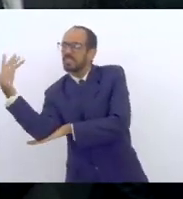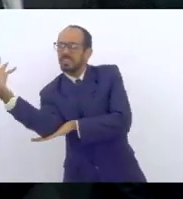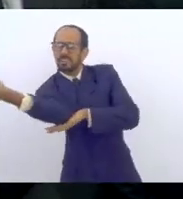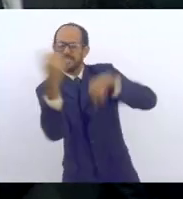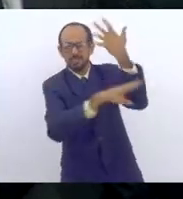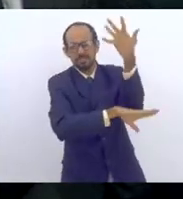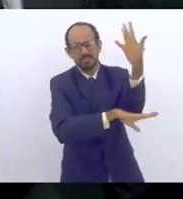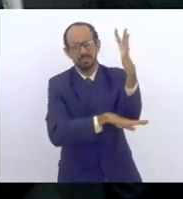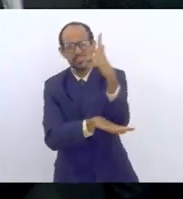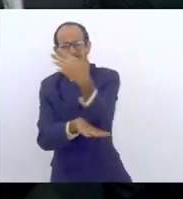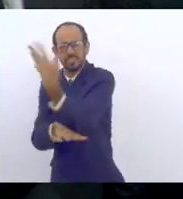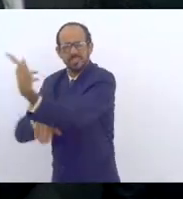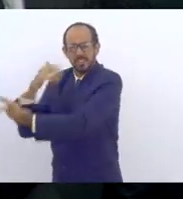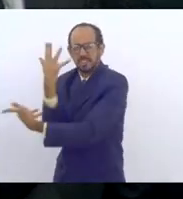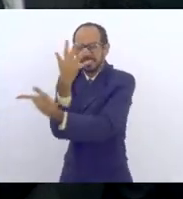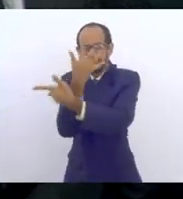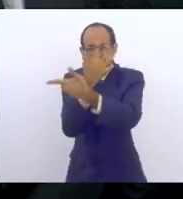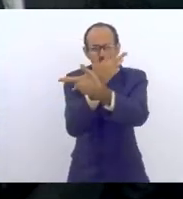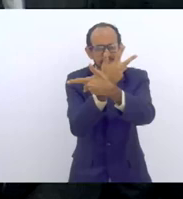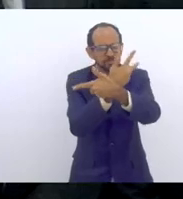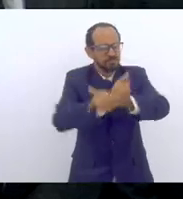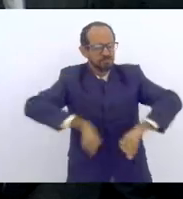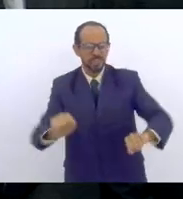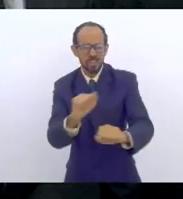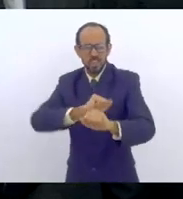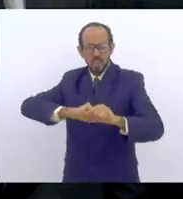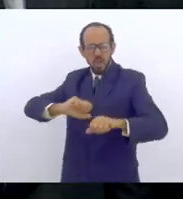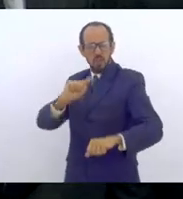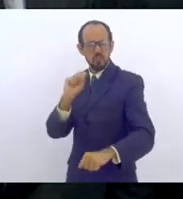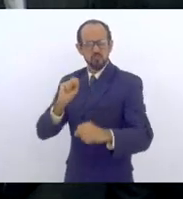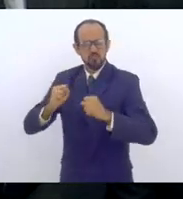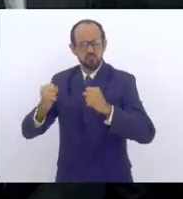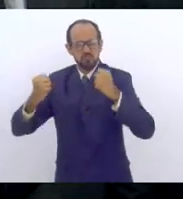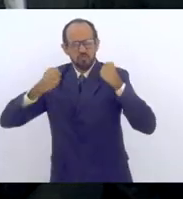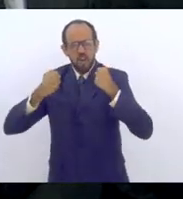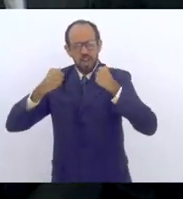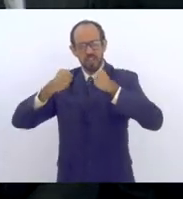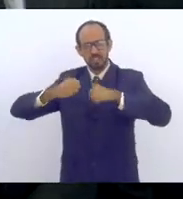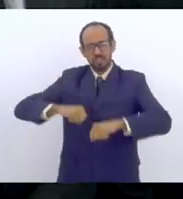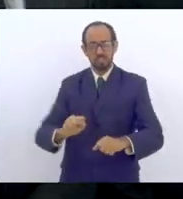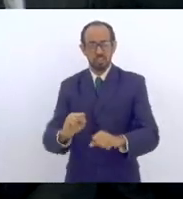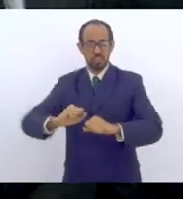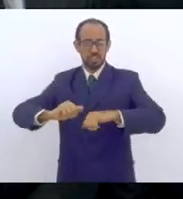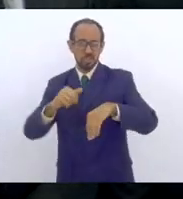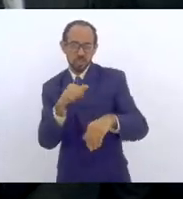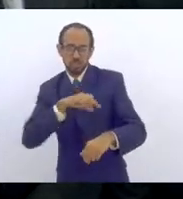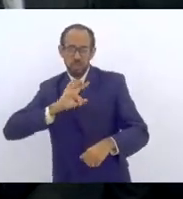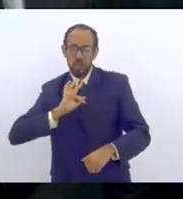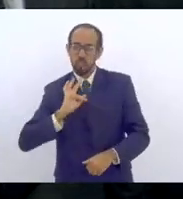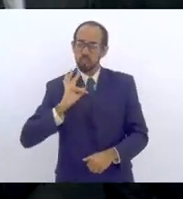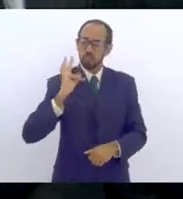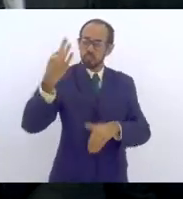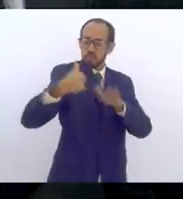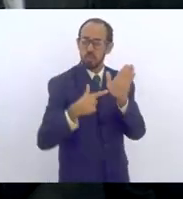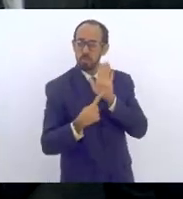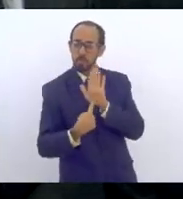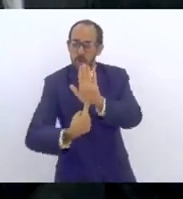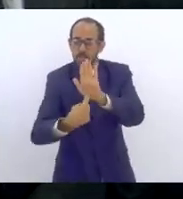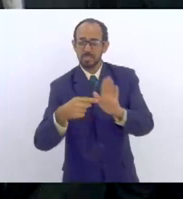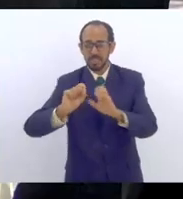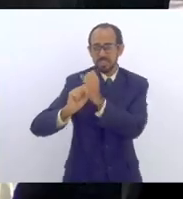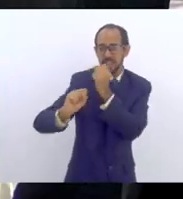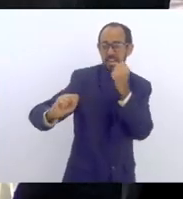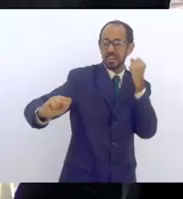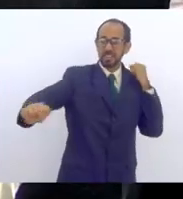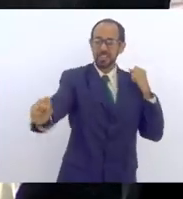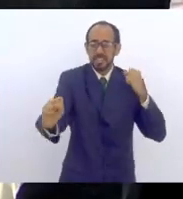natureza esperam então conosco e o teu futuro espera só